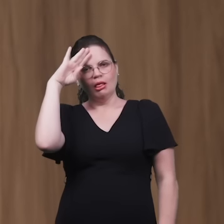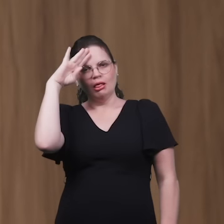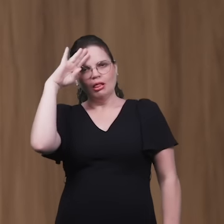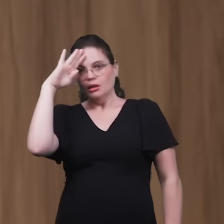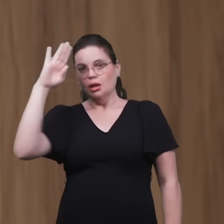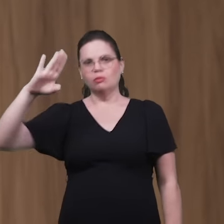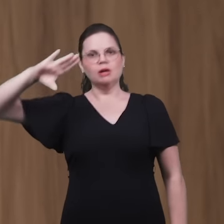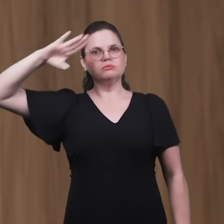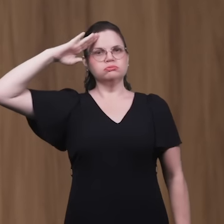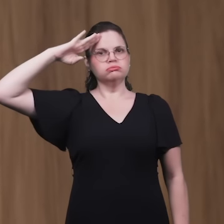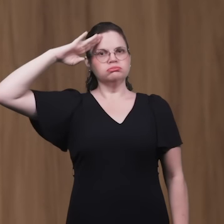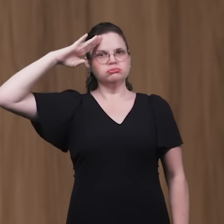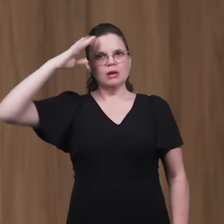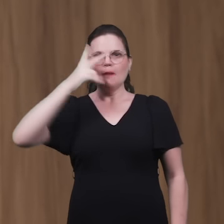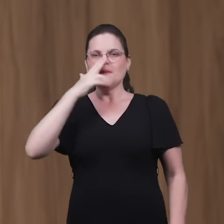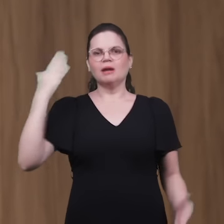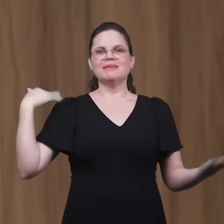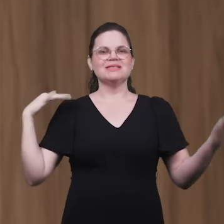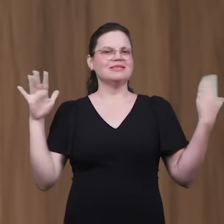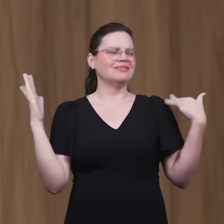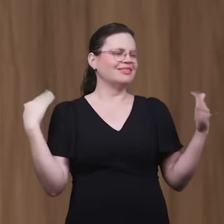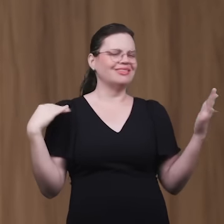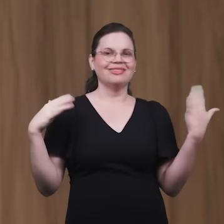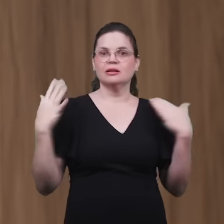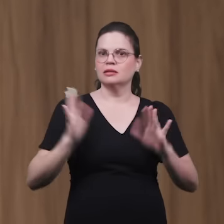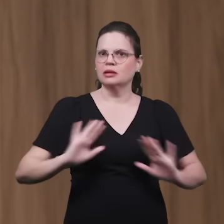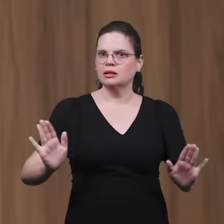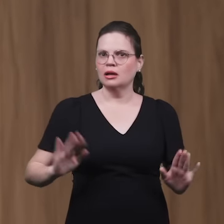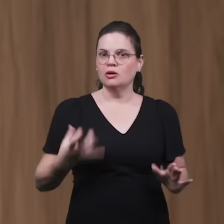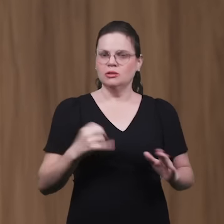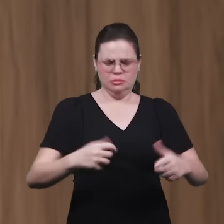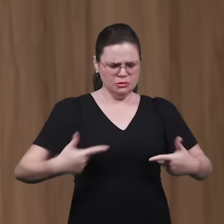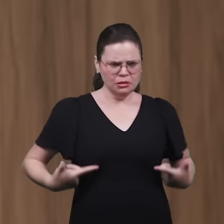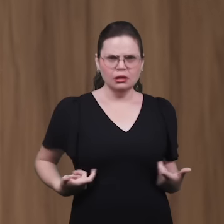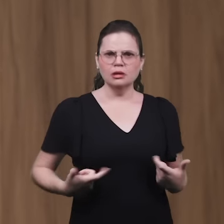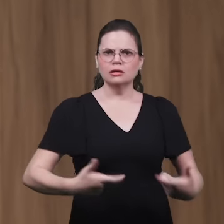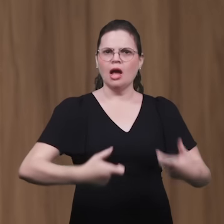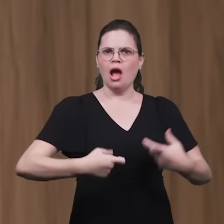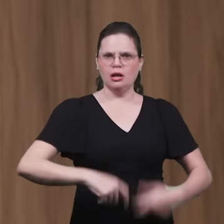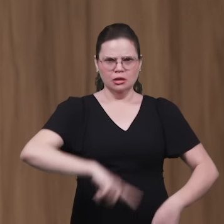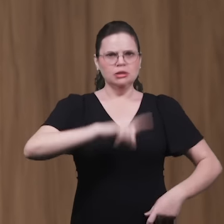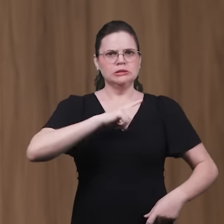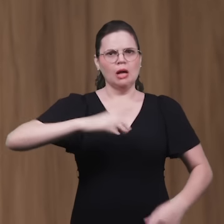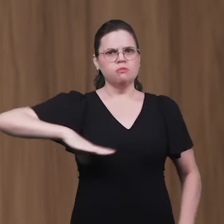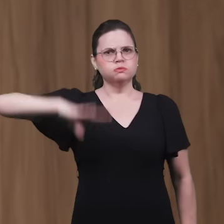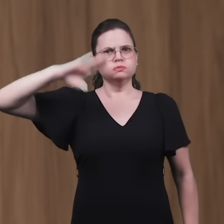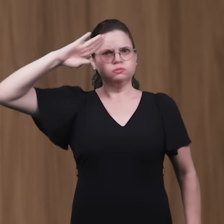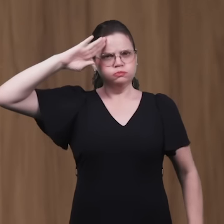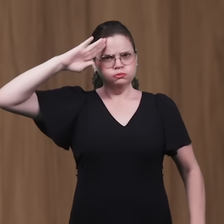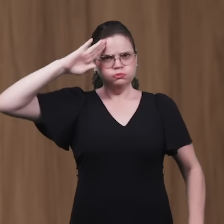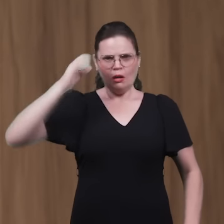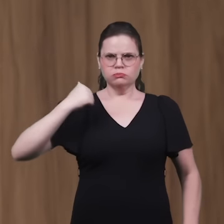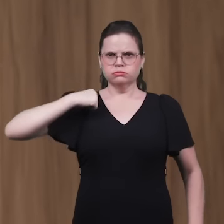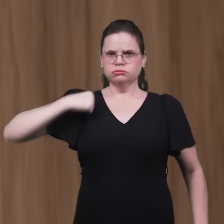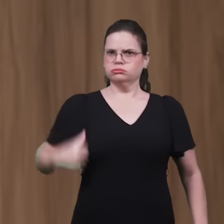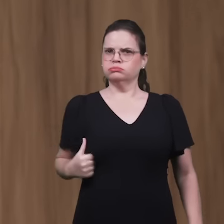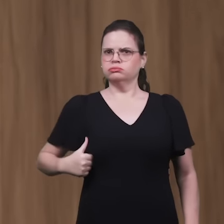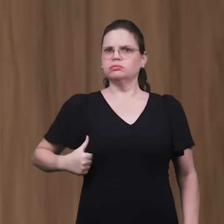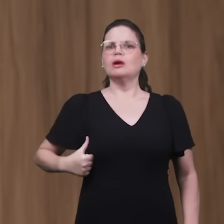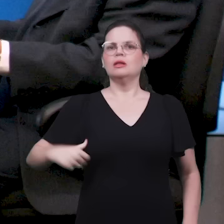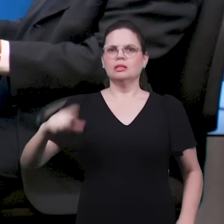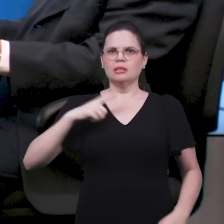cantarolando, passeando como se estivesse num parque, não. Quem vai para uma guerra vai armado e vai atento e vai para vencer a batalha,